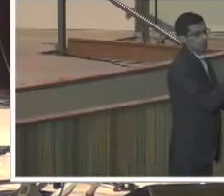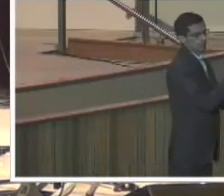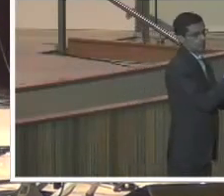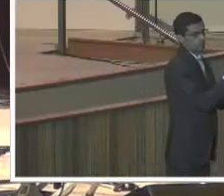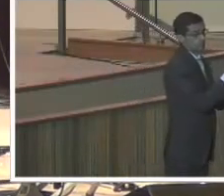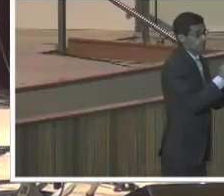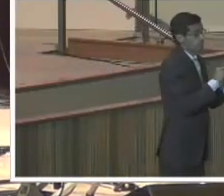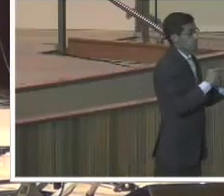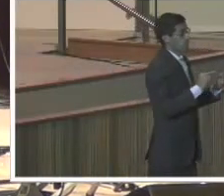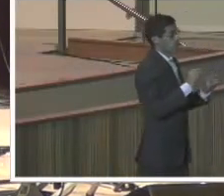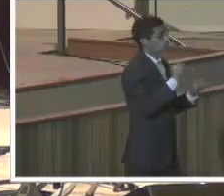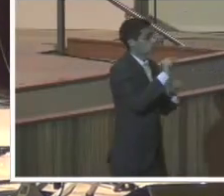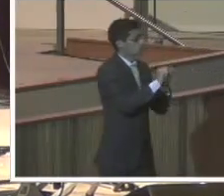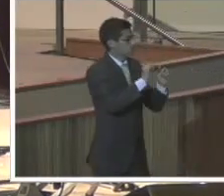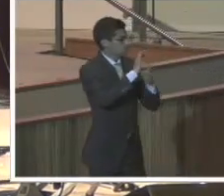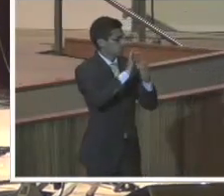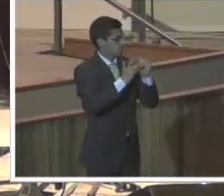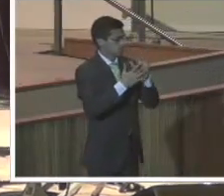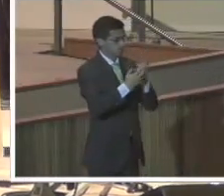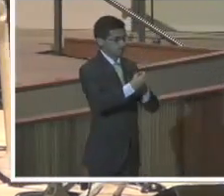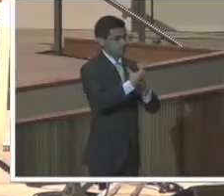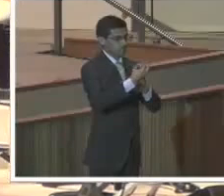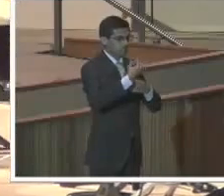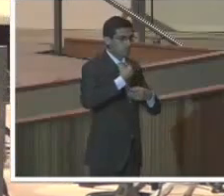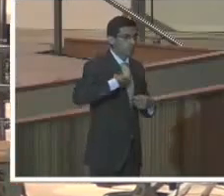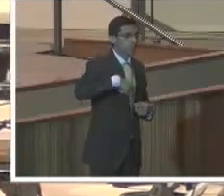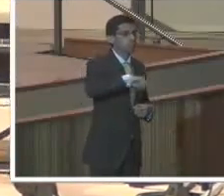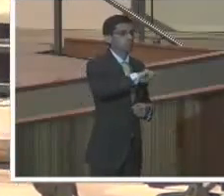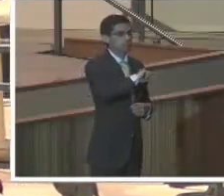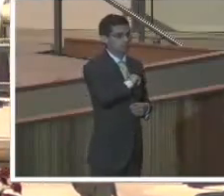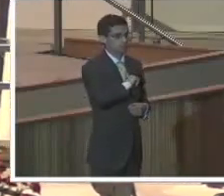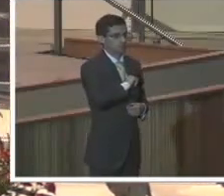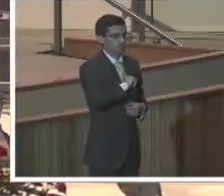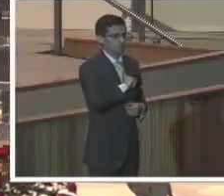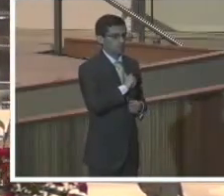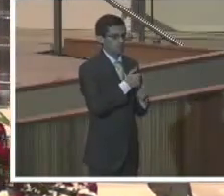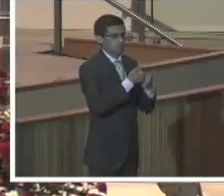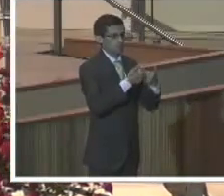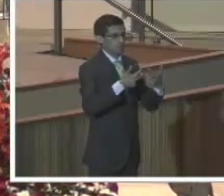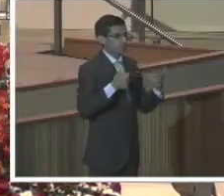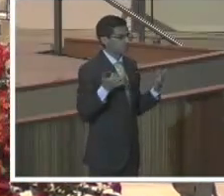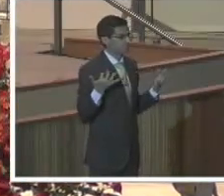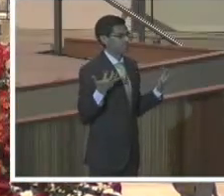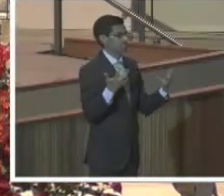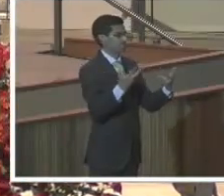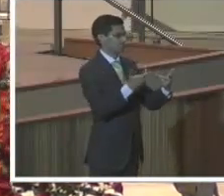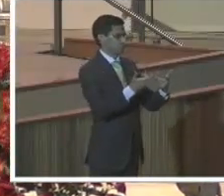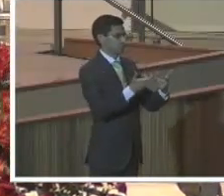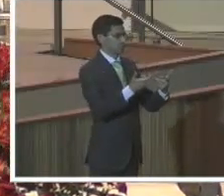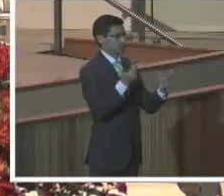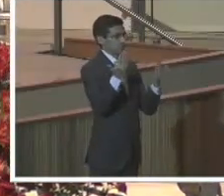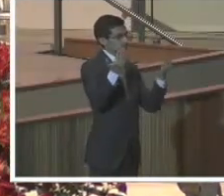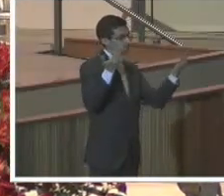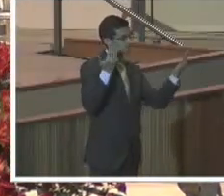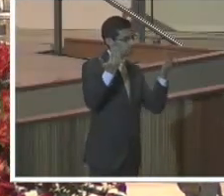Jesus está ensinando para a gente é uma coisa tremenda nessa parábola.